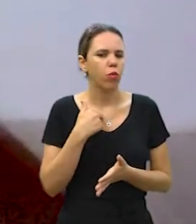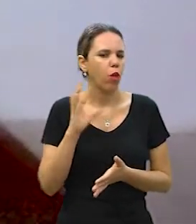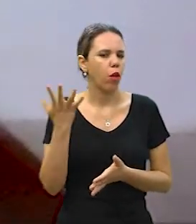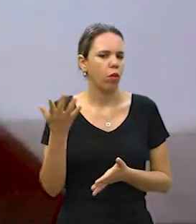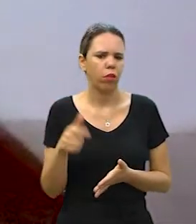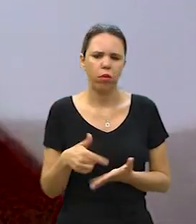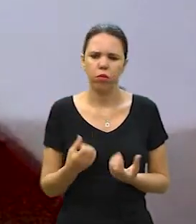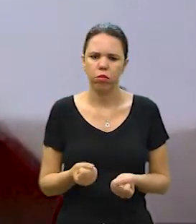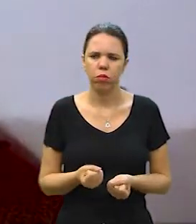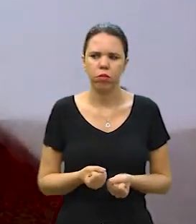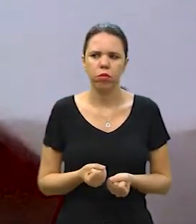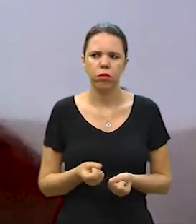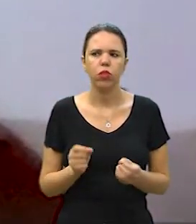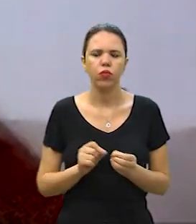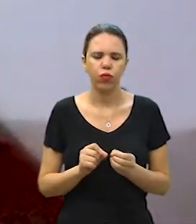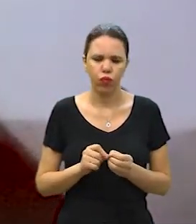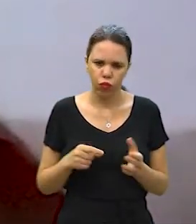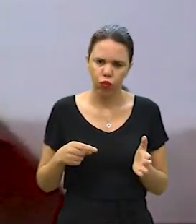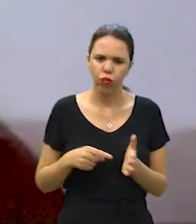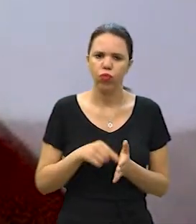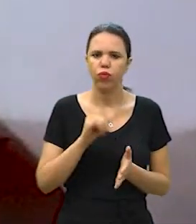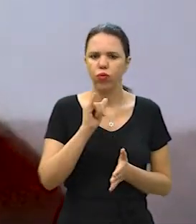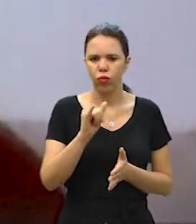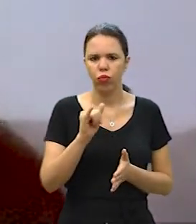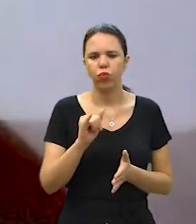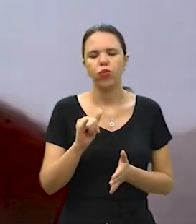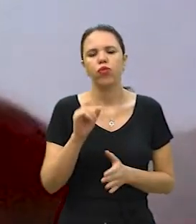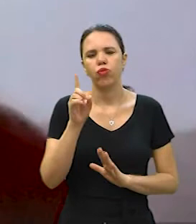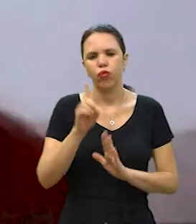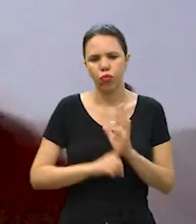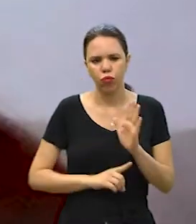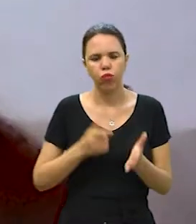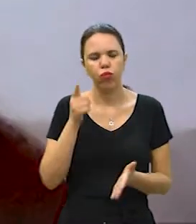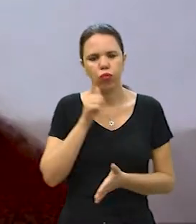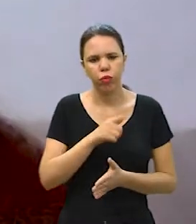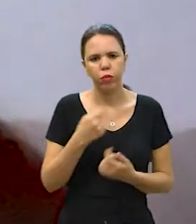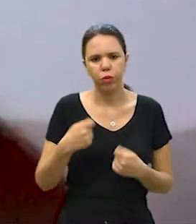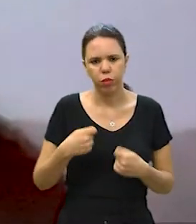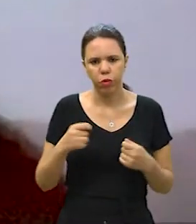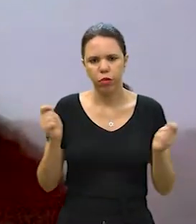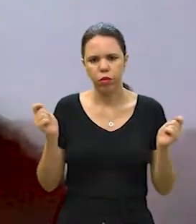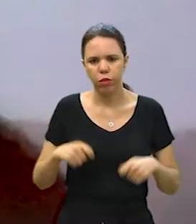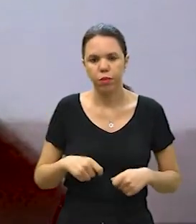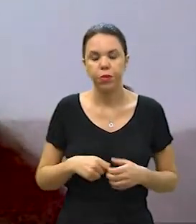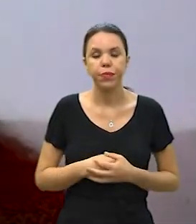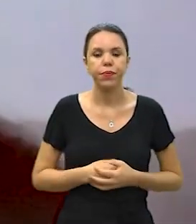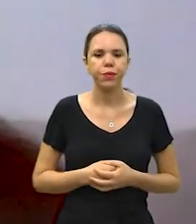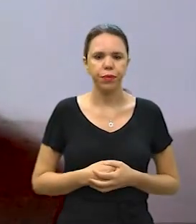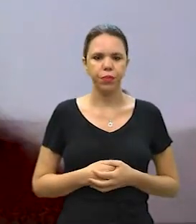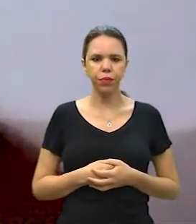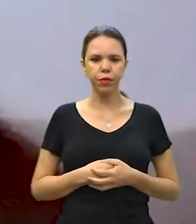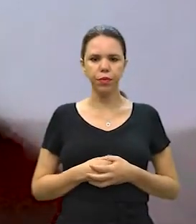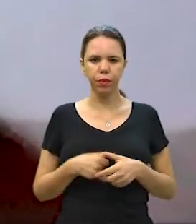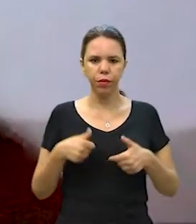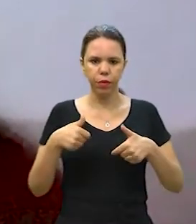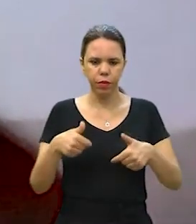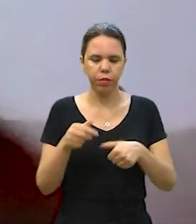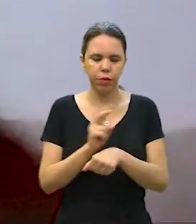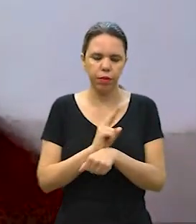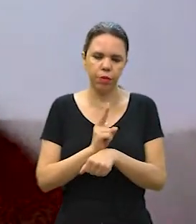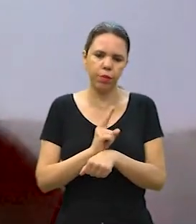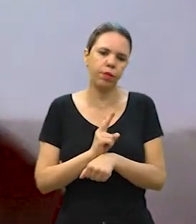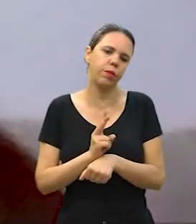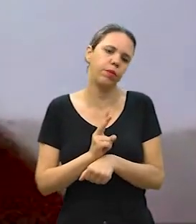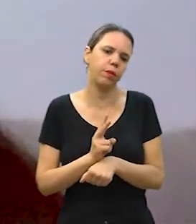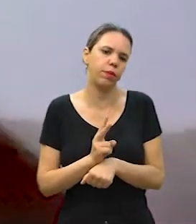dessa maneira. A gente tem que fazer a denúncia e fazer com que esses direitos, e a gente precisa ter condições, né, medidas de segurança e